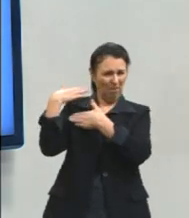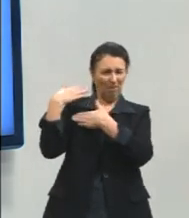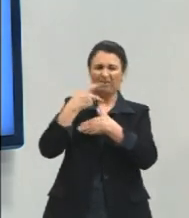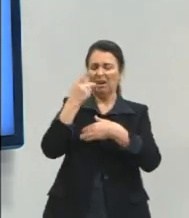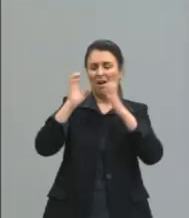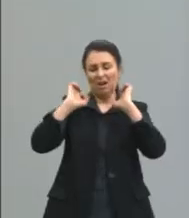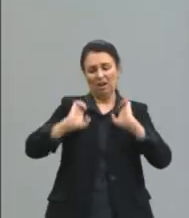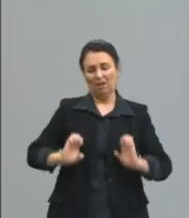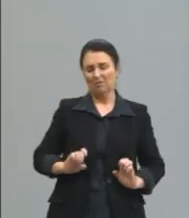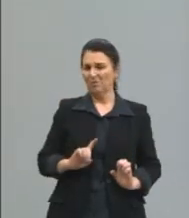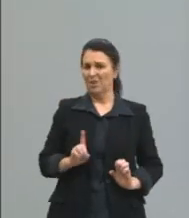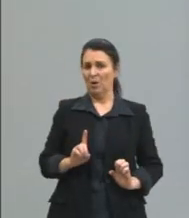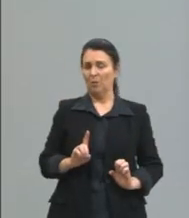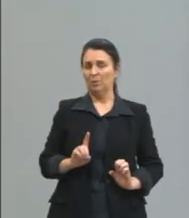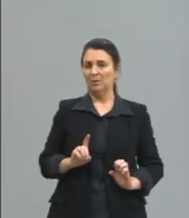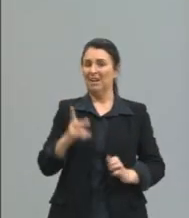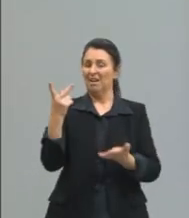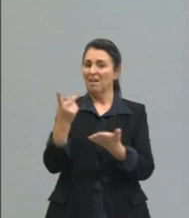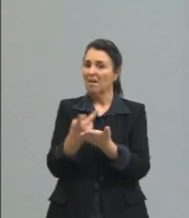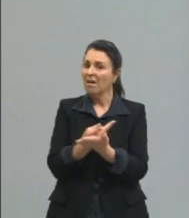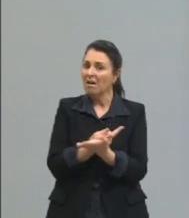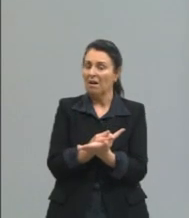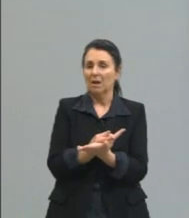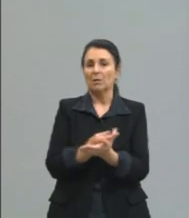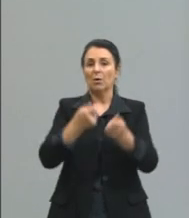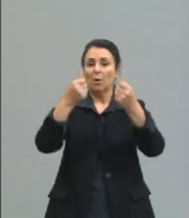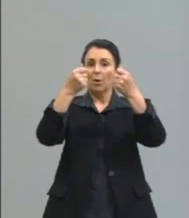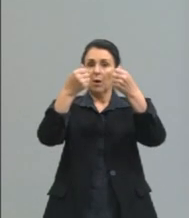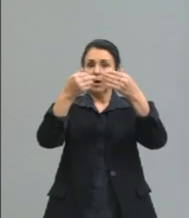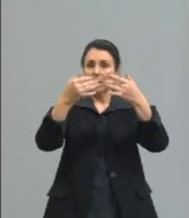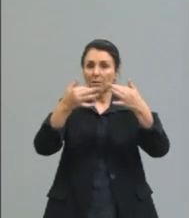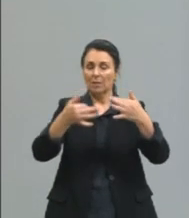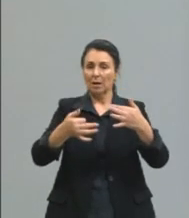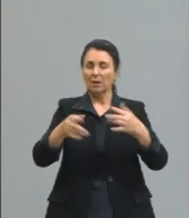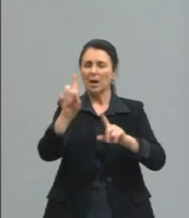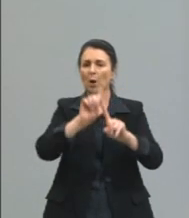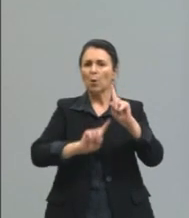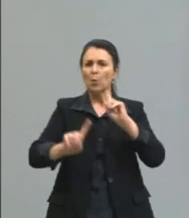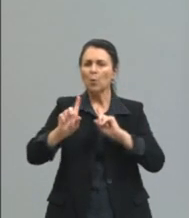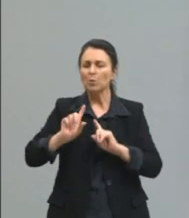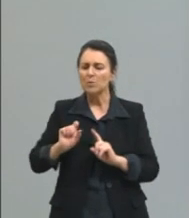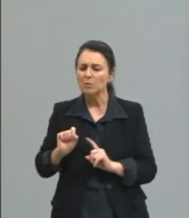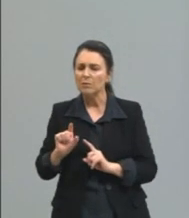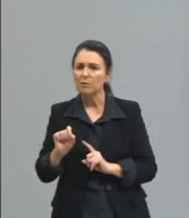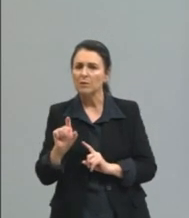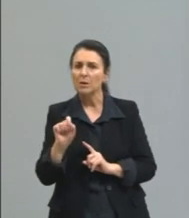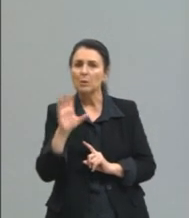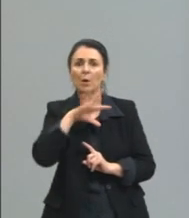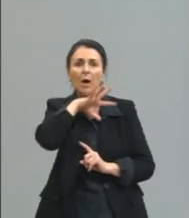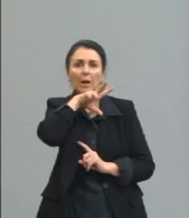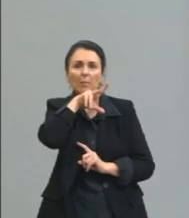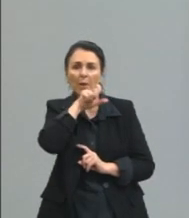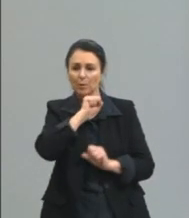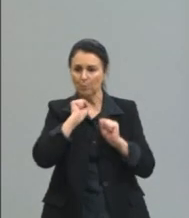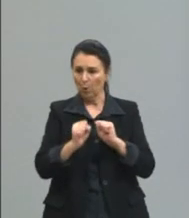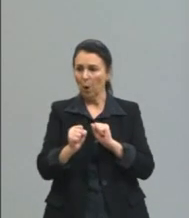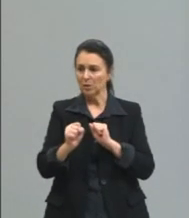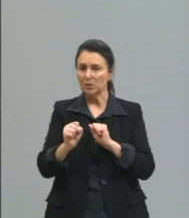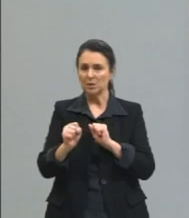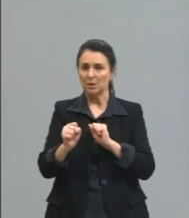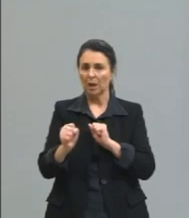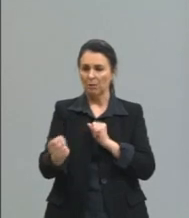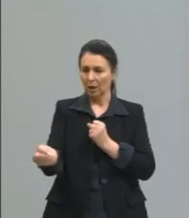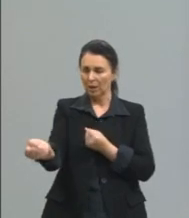não. E, a explicação de que alguns vírus de animais podem ser transmitidos para os humanos,